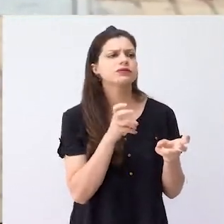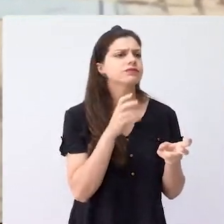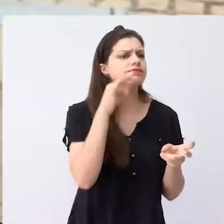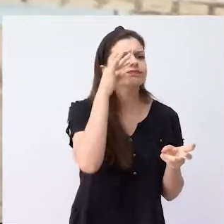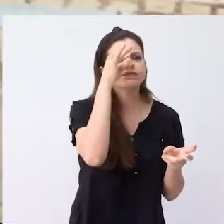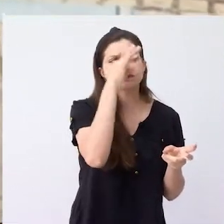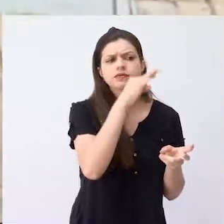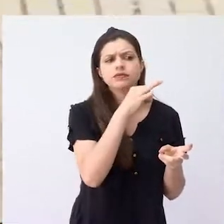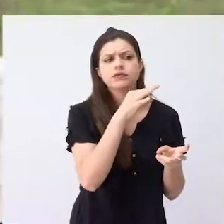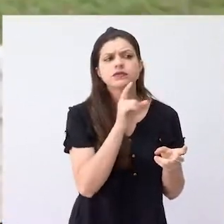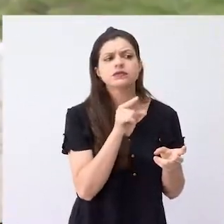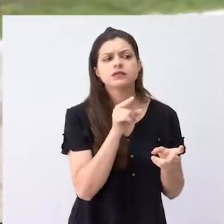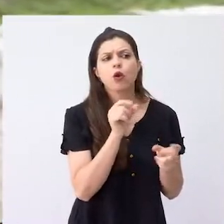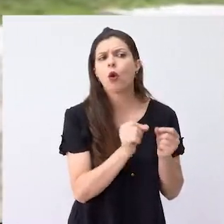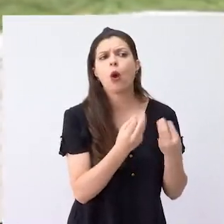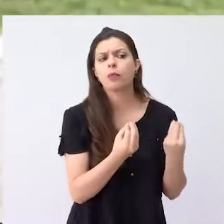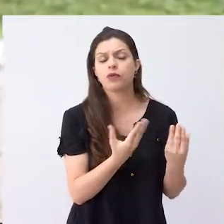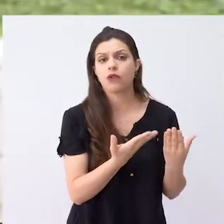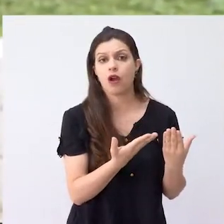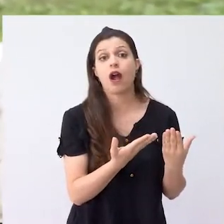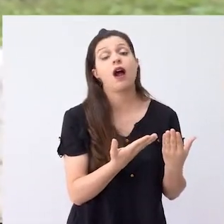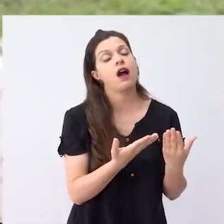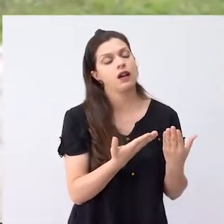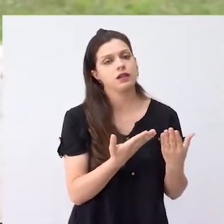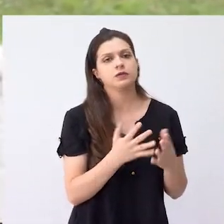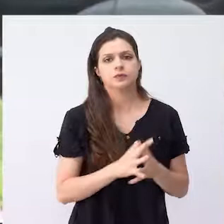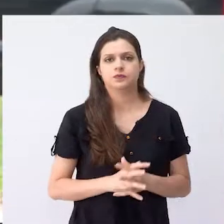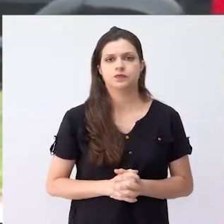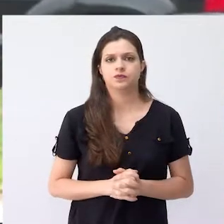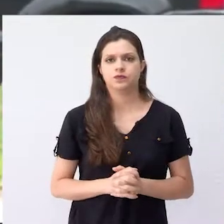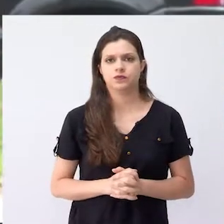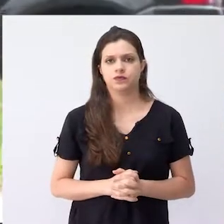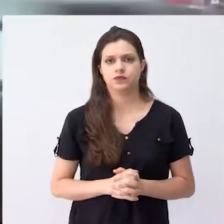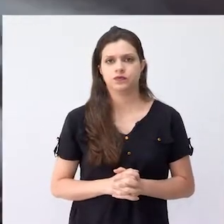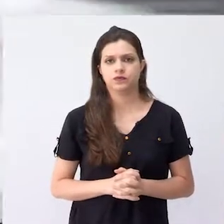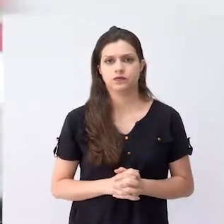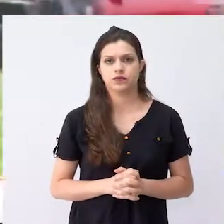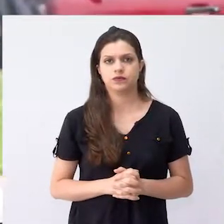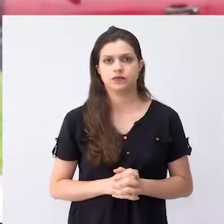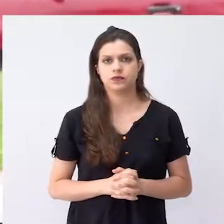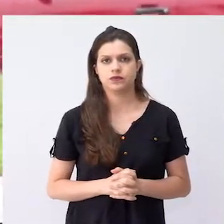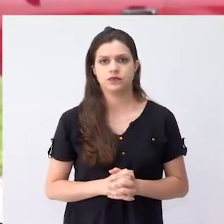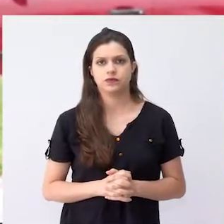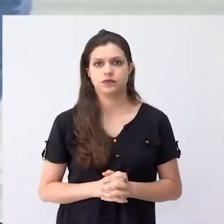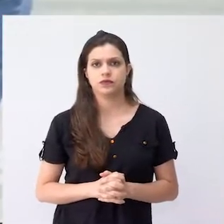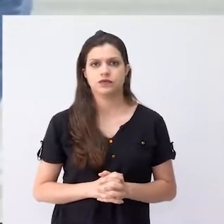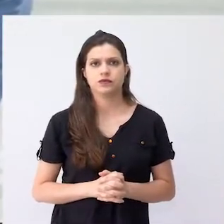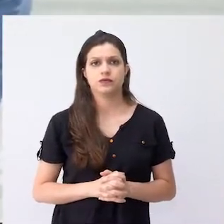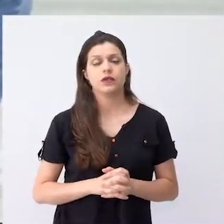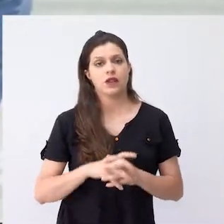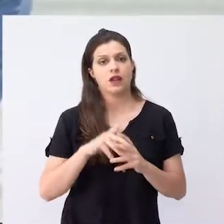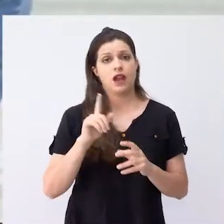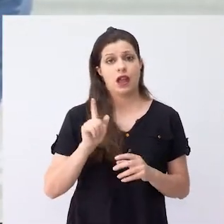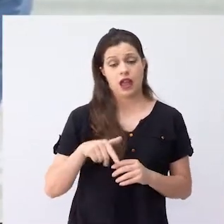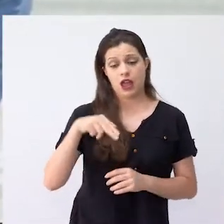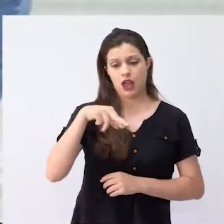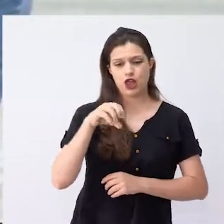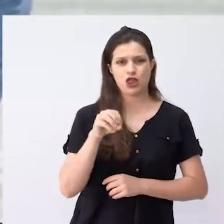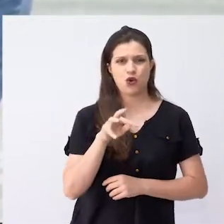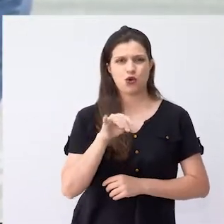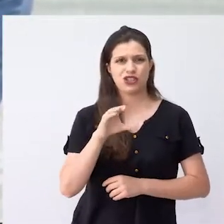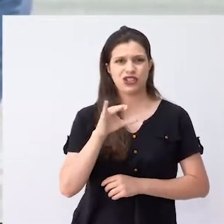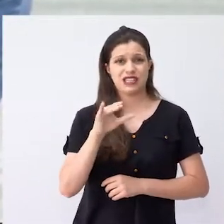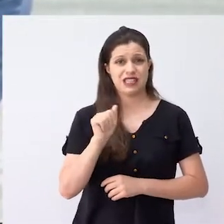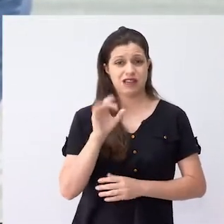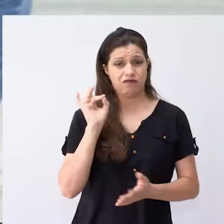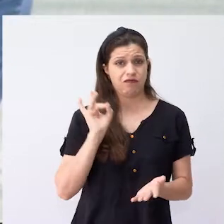acontecendo e em que condições isso está acontecendo. Então... Essa é a notícia de fato que chama? Chama notícia de fato.